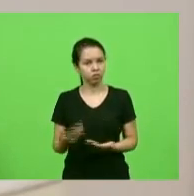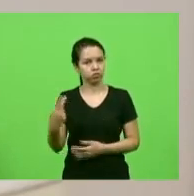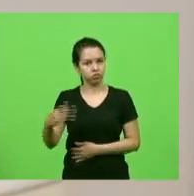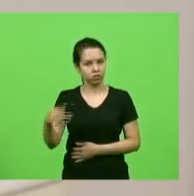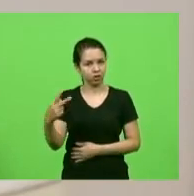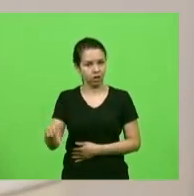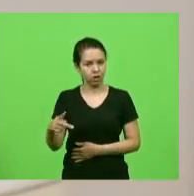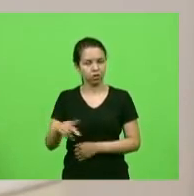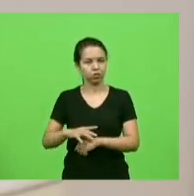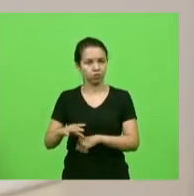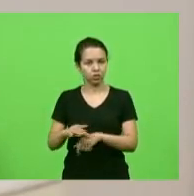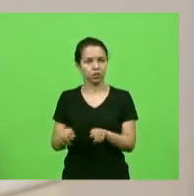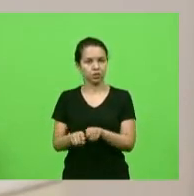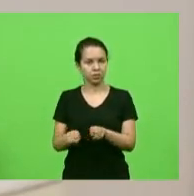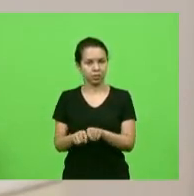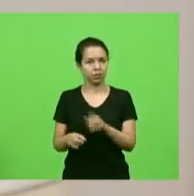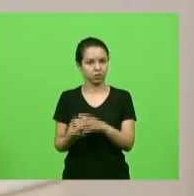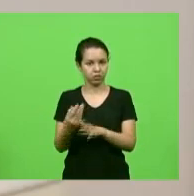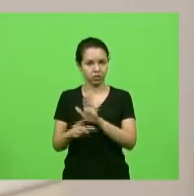a Lei